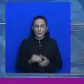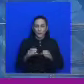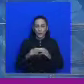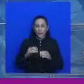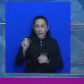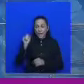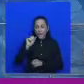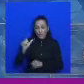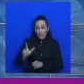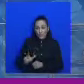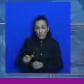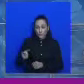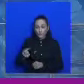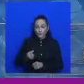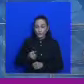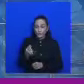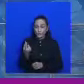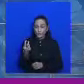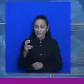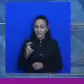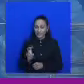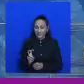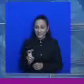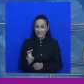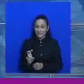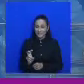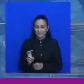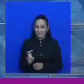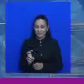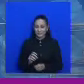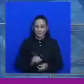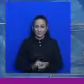Bola azul, número 15.